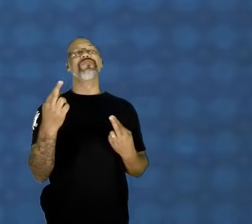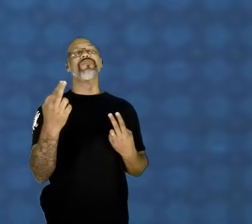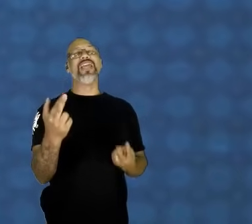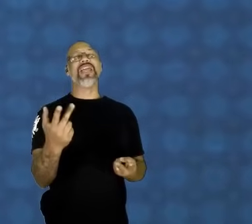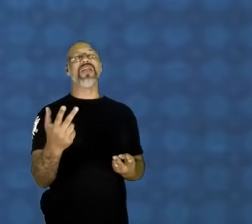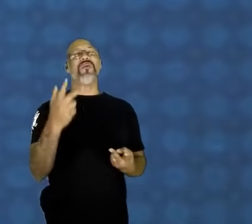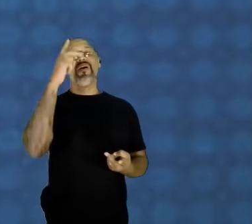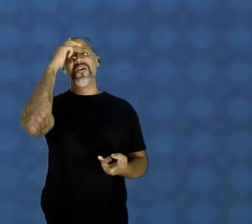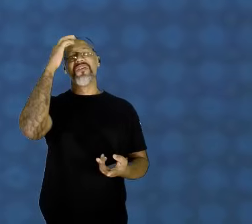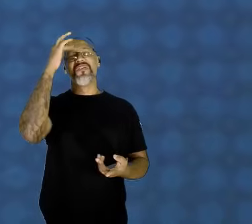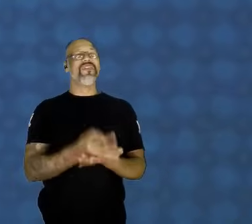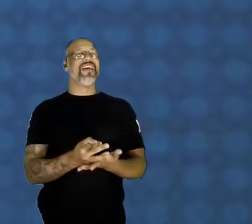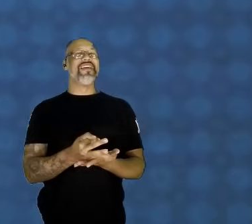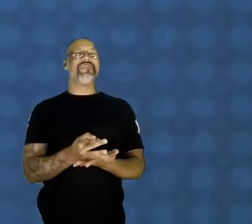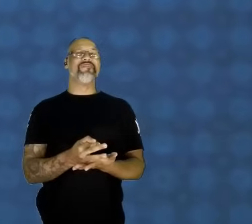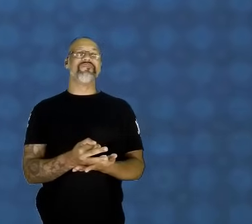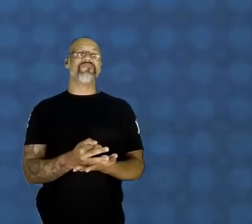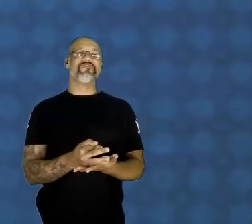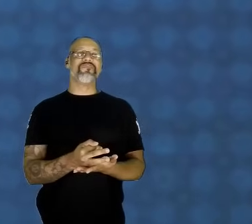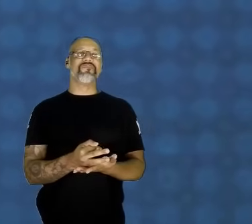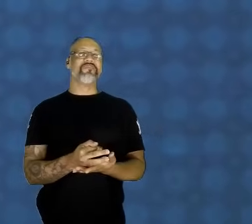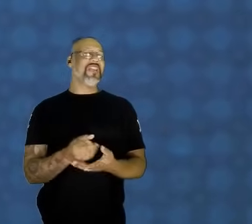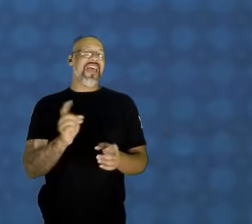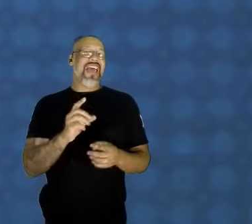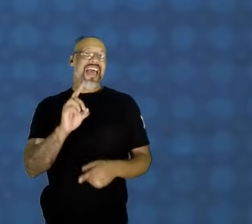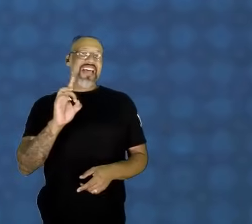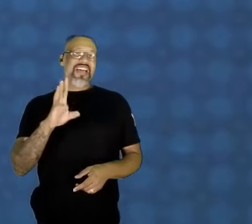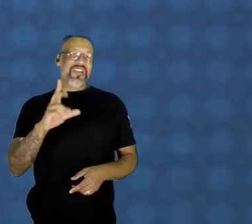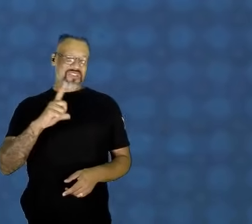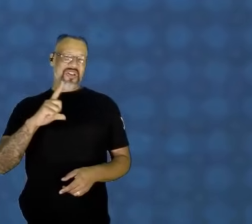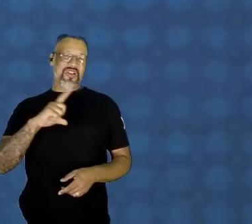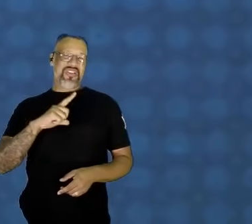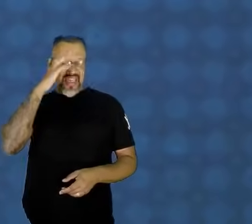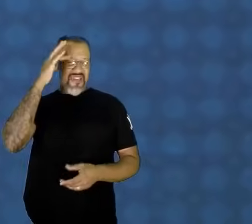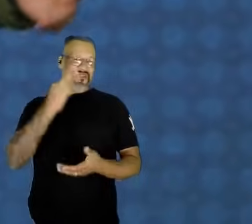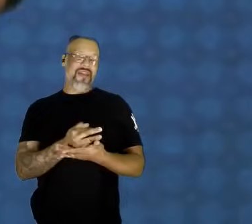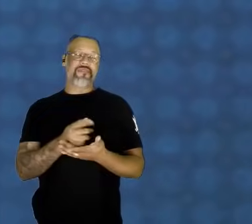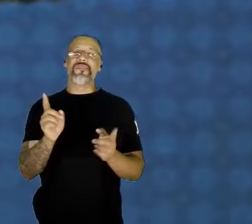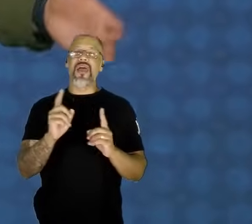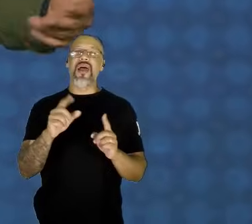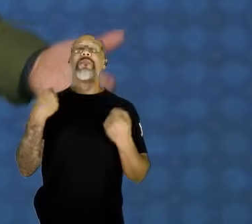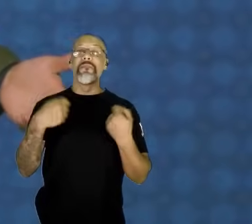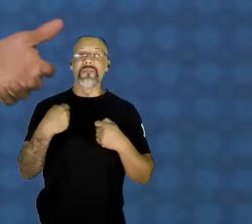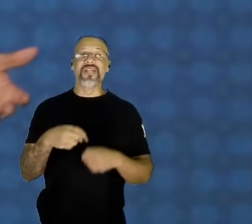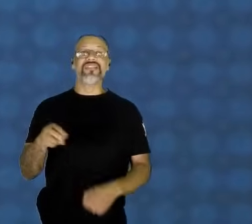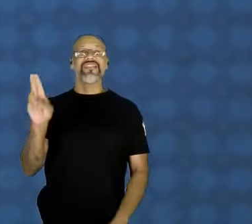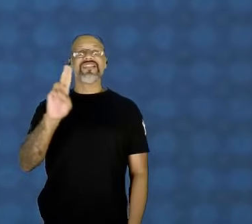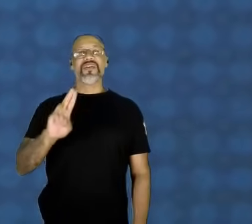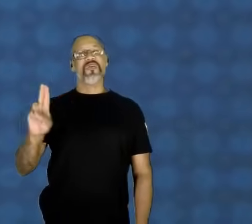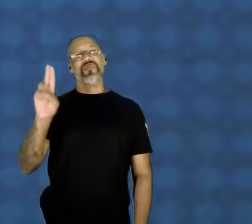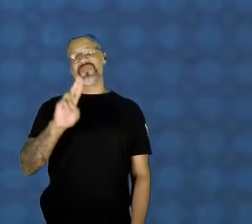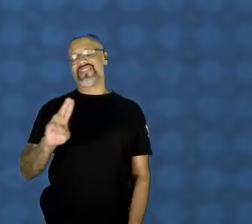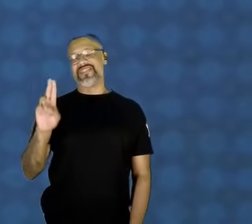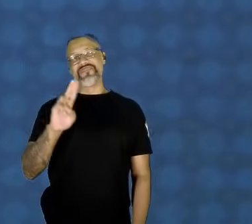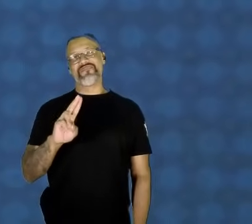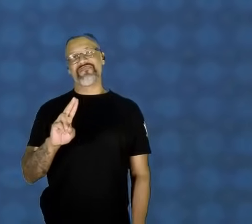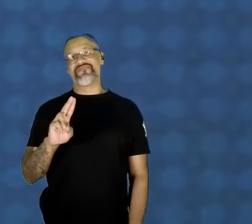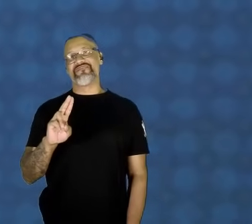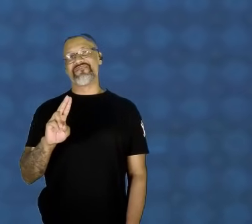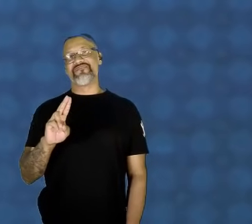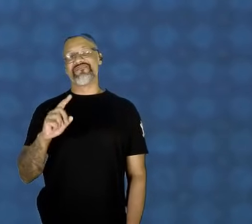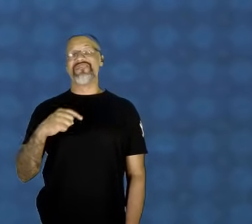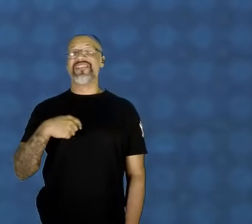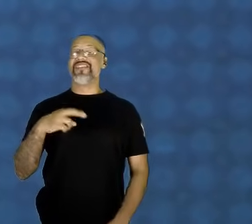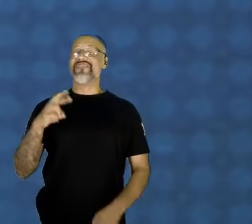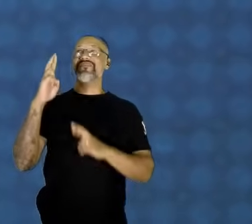fé não basta ter, eu tenho que usá-la. Quanto mais eu uso, mais poderosa ela fica. E eu espero que Deus